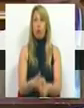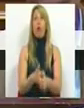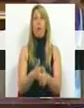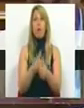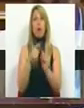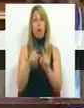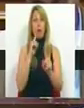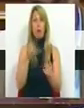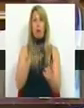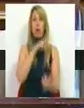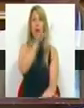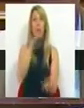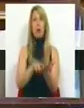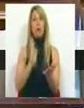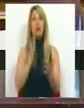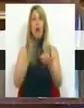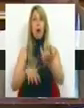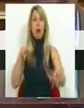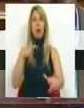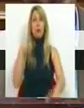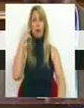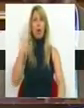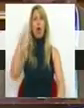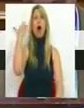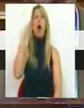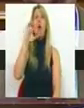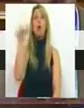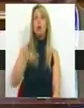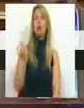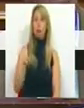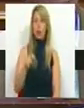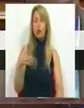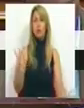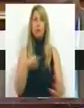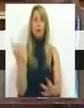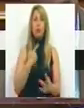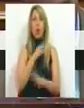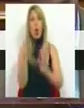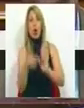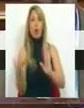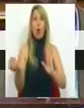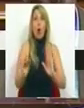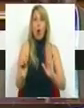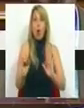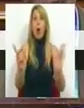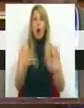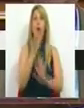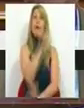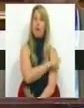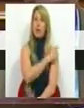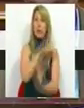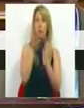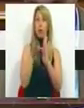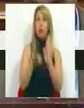há 8 meses. Para nós, a decisão de incluir ou não uma determinada vacina no Programa Nacional de Vacinação é uma